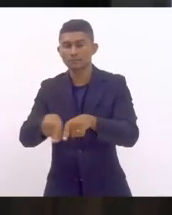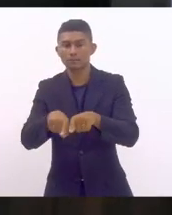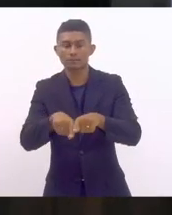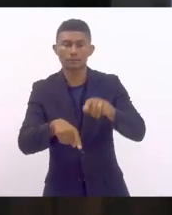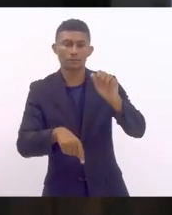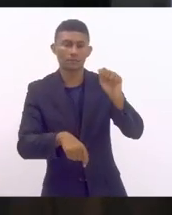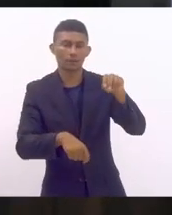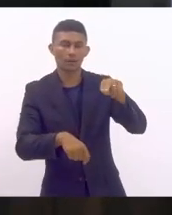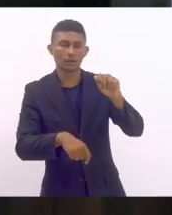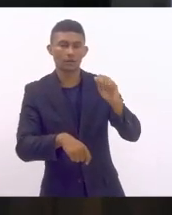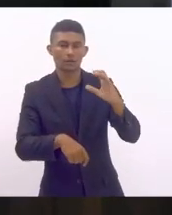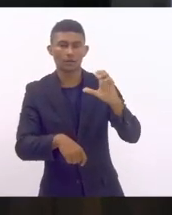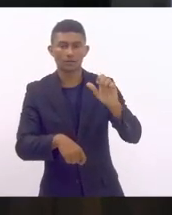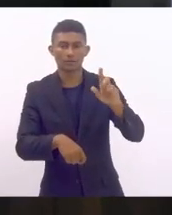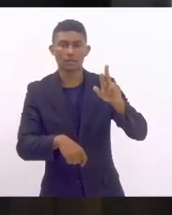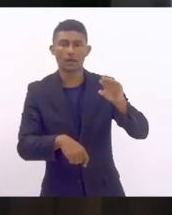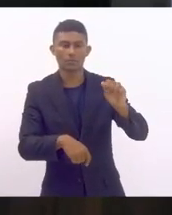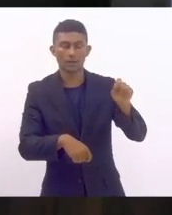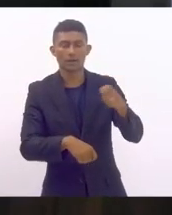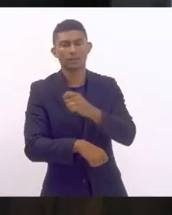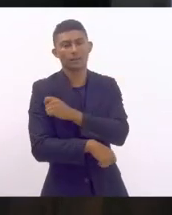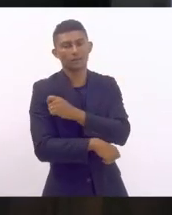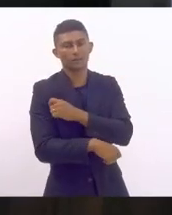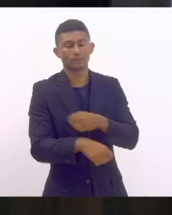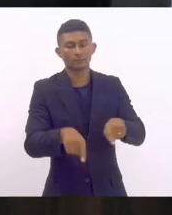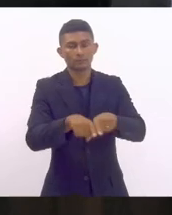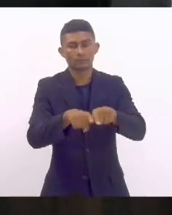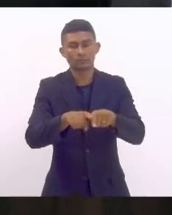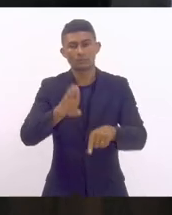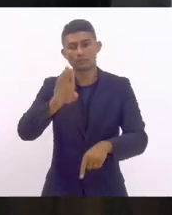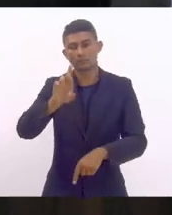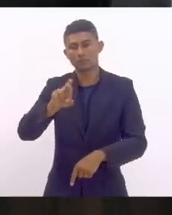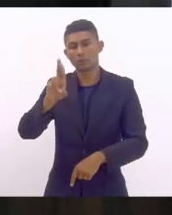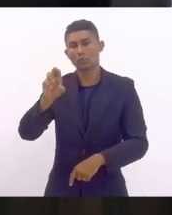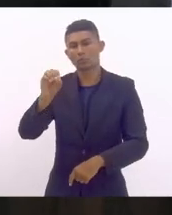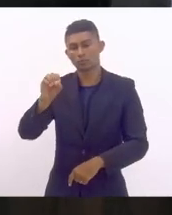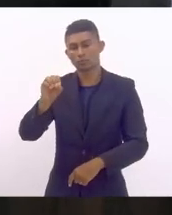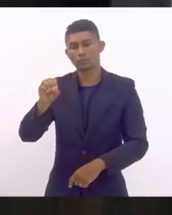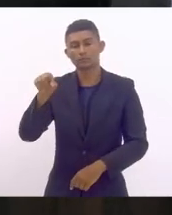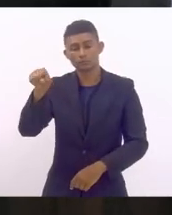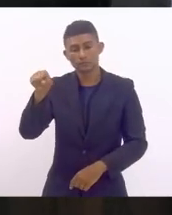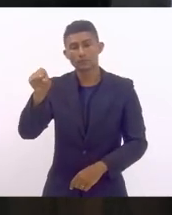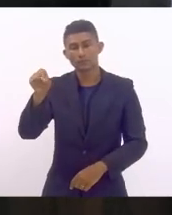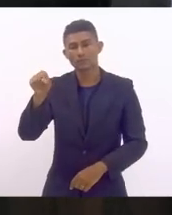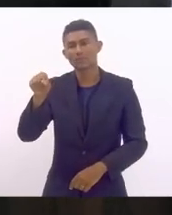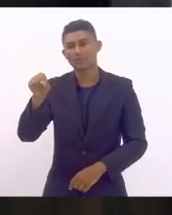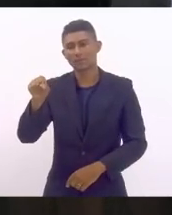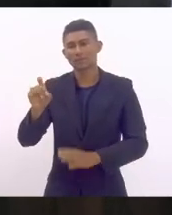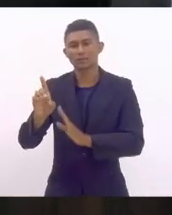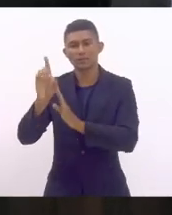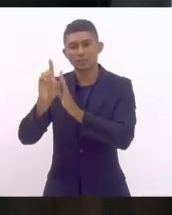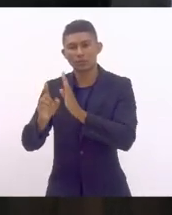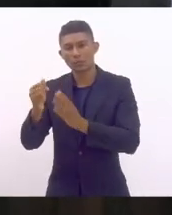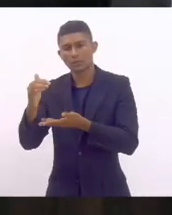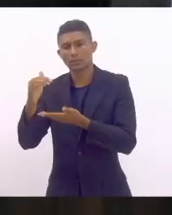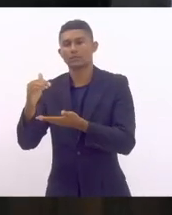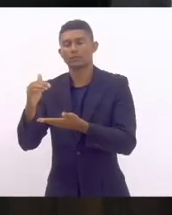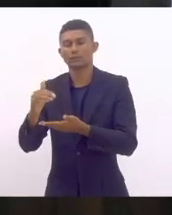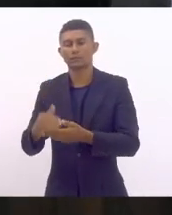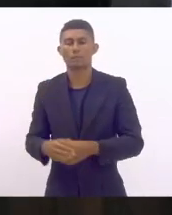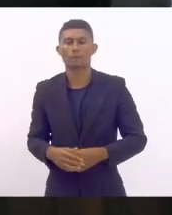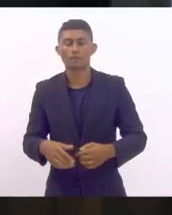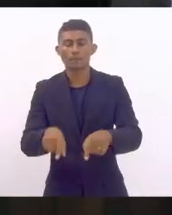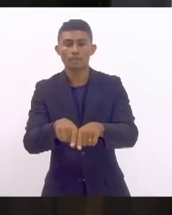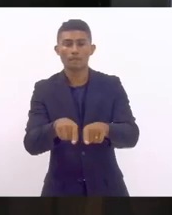Nicodemos estudante Bruno Barreto Vale diretor de planejamento e orçamento da Prefeitura Municipal de Nilópolis de caça